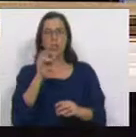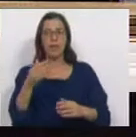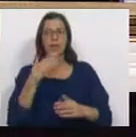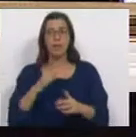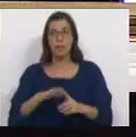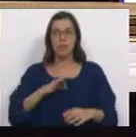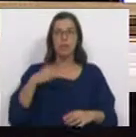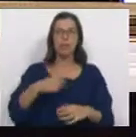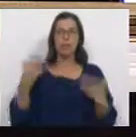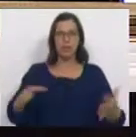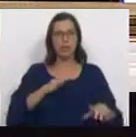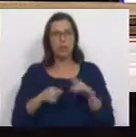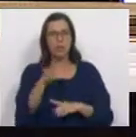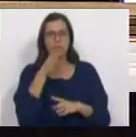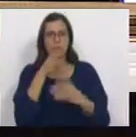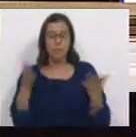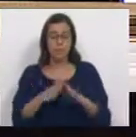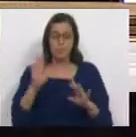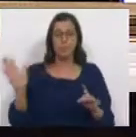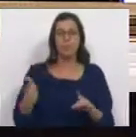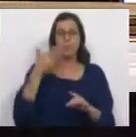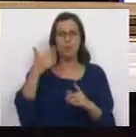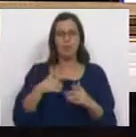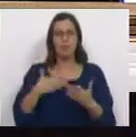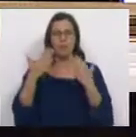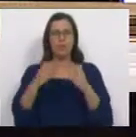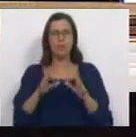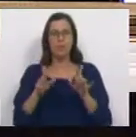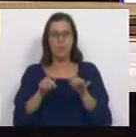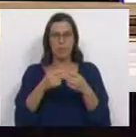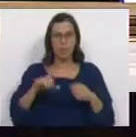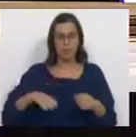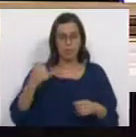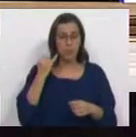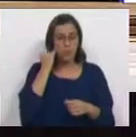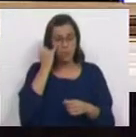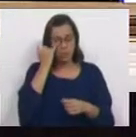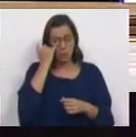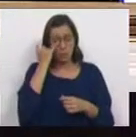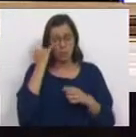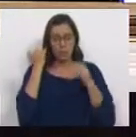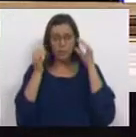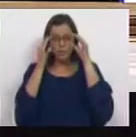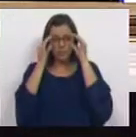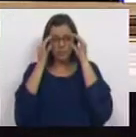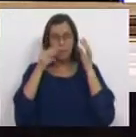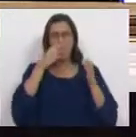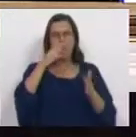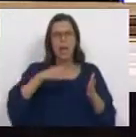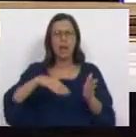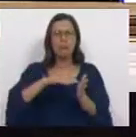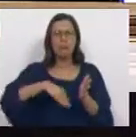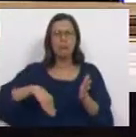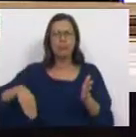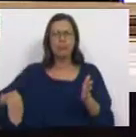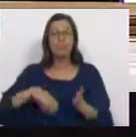Obrigado, Sr. Presidente, senhoras e senhores deputados. Em primeiro lugar, saúdo em nome do Partido Ecologista aos Verdes os milhares de subscritores que, através desta